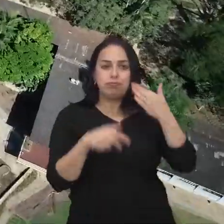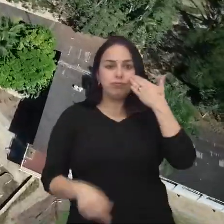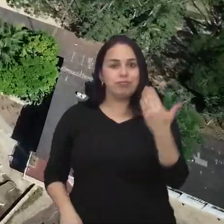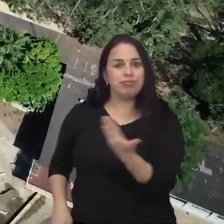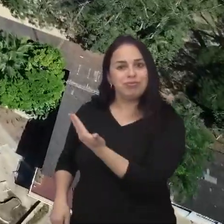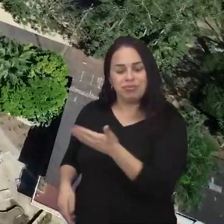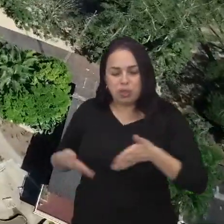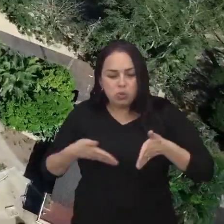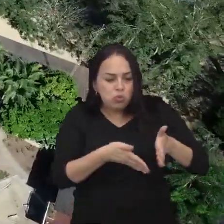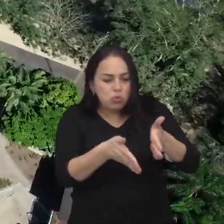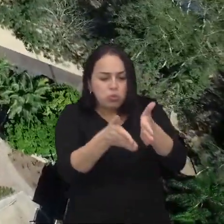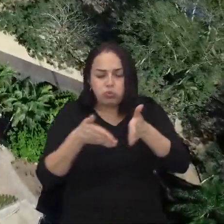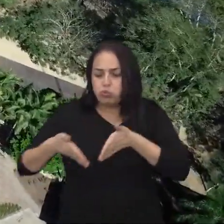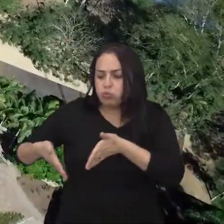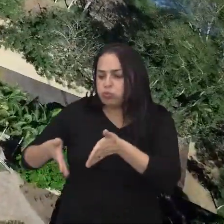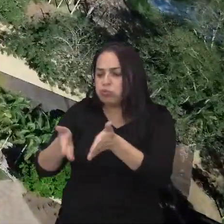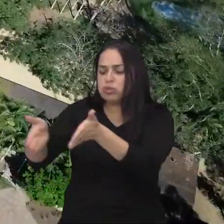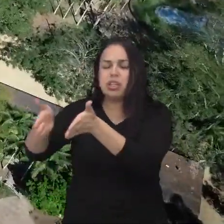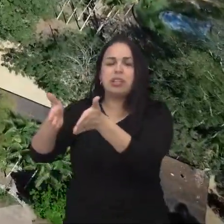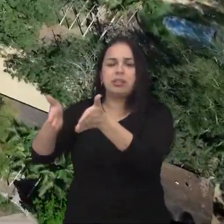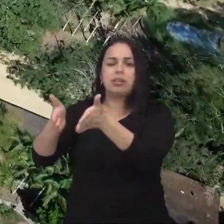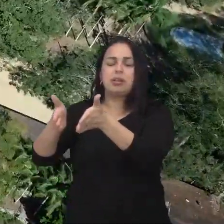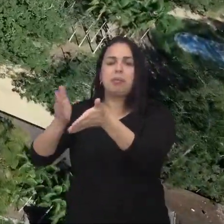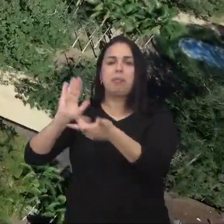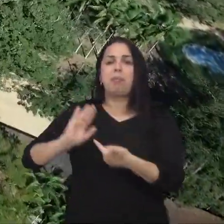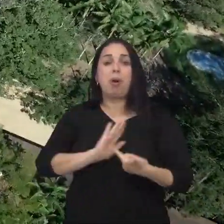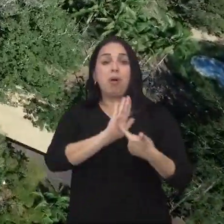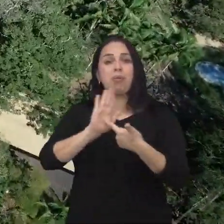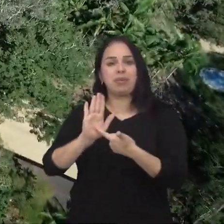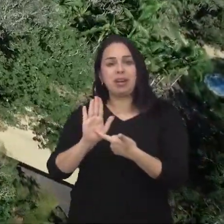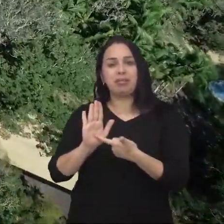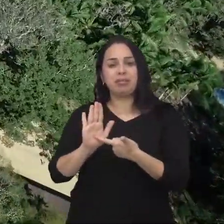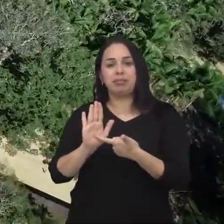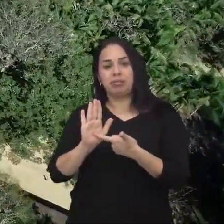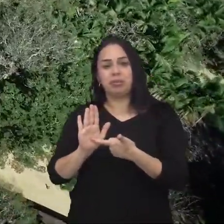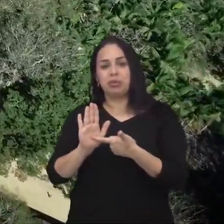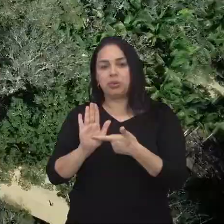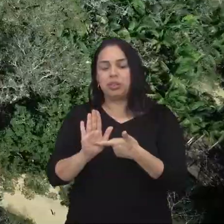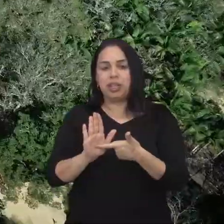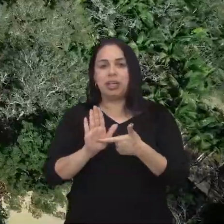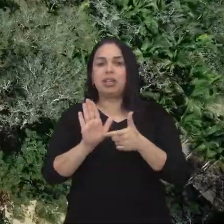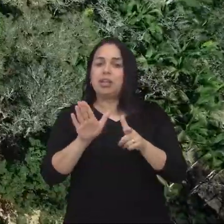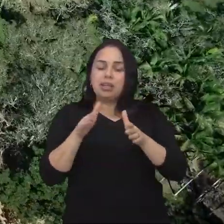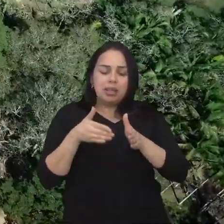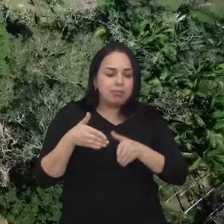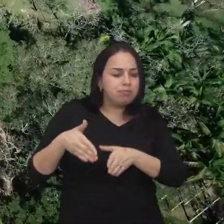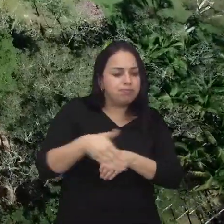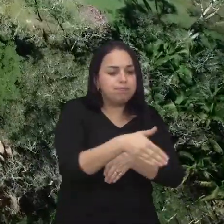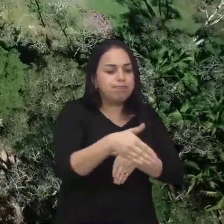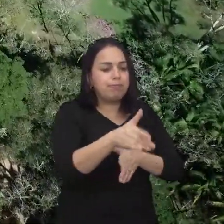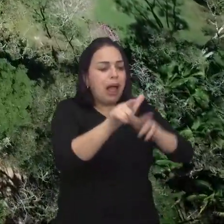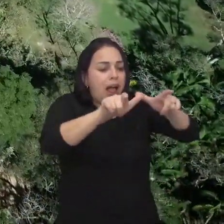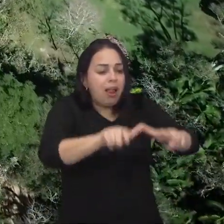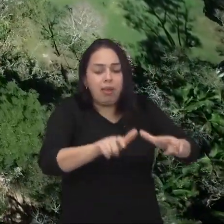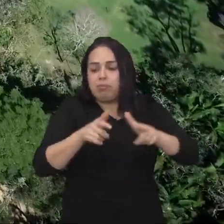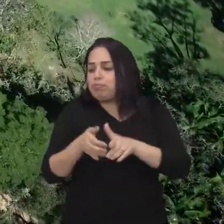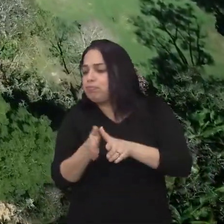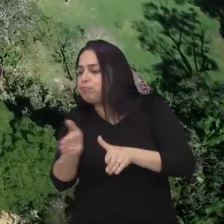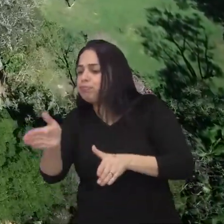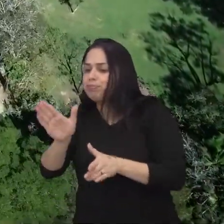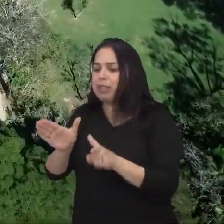caminhos também eles configuravam um conjunto de acessos